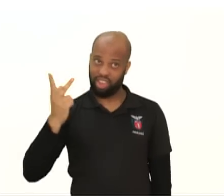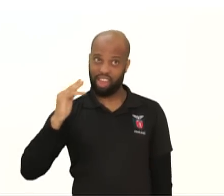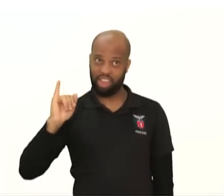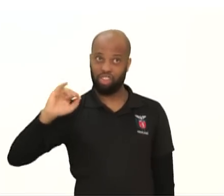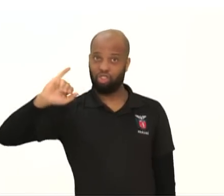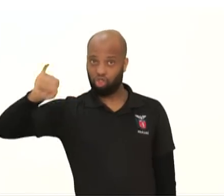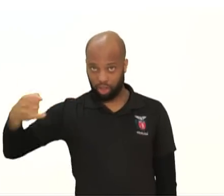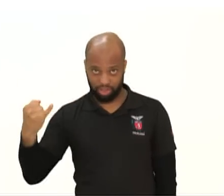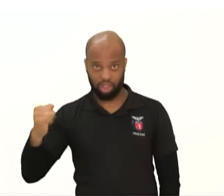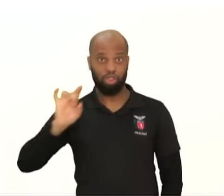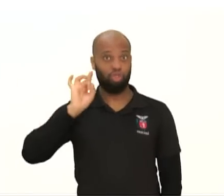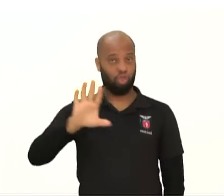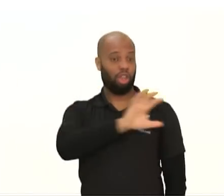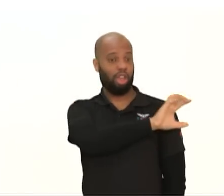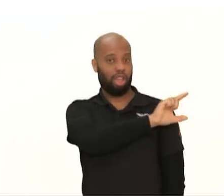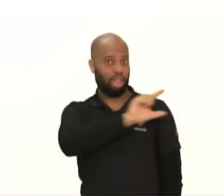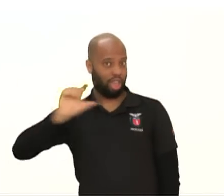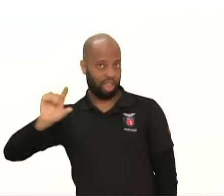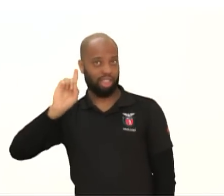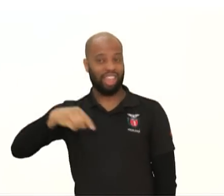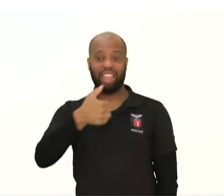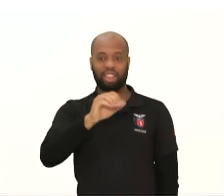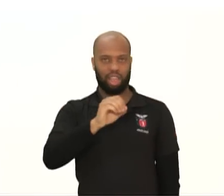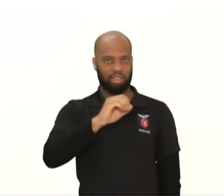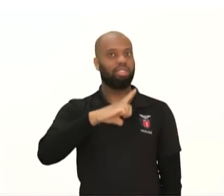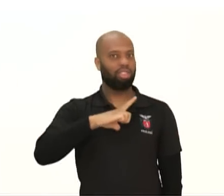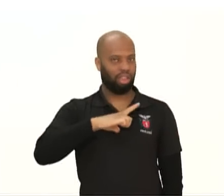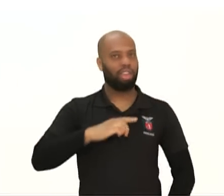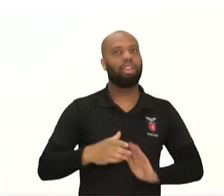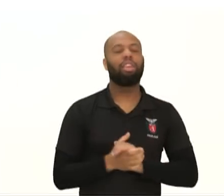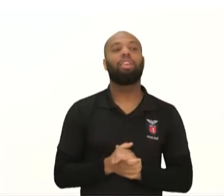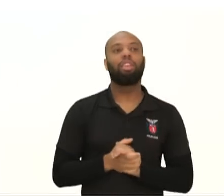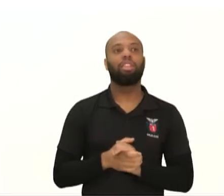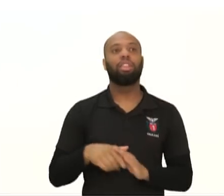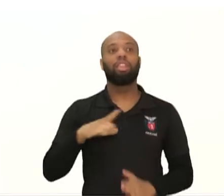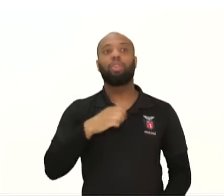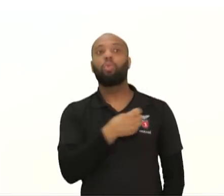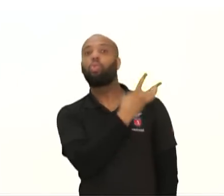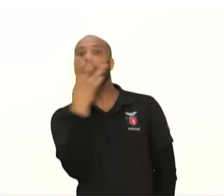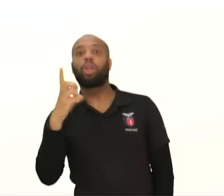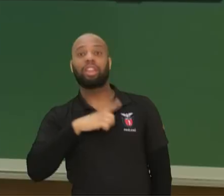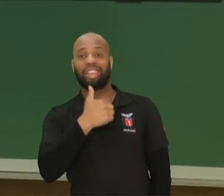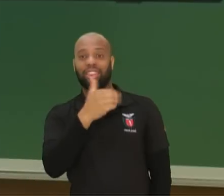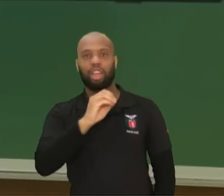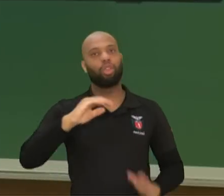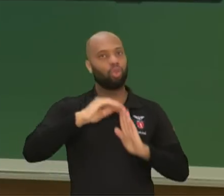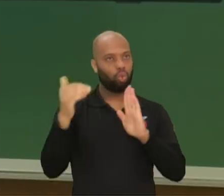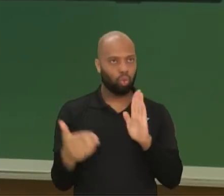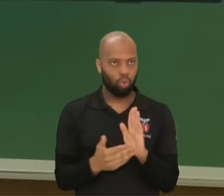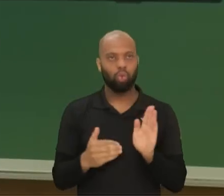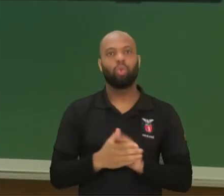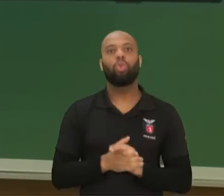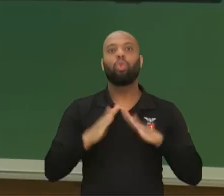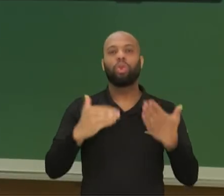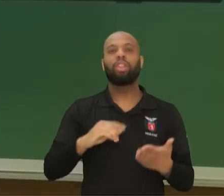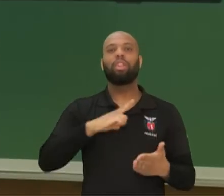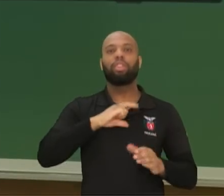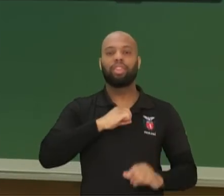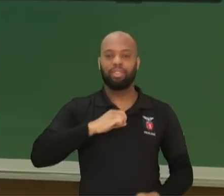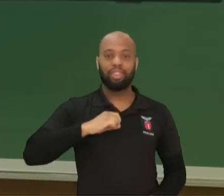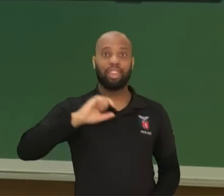G, H, I e J, tá? Então, eu tenho quantas? Tenho 10, certo? Então, o